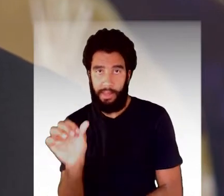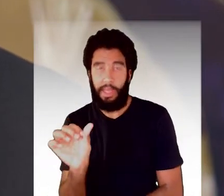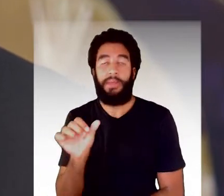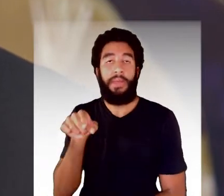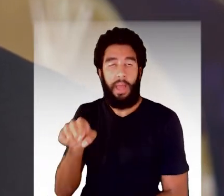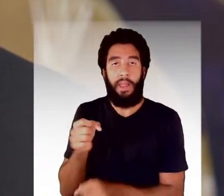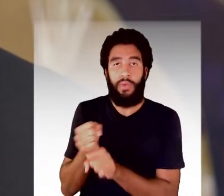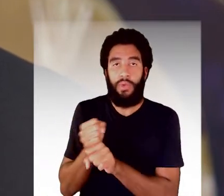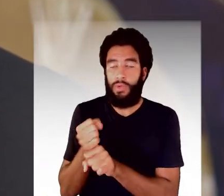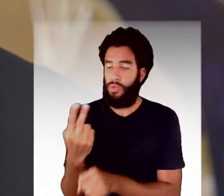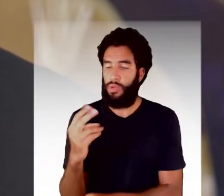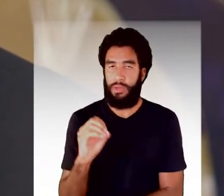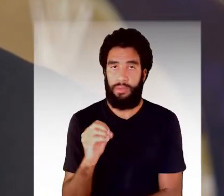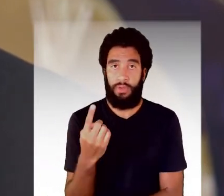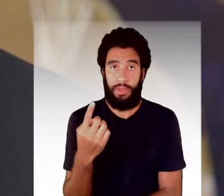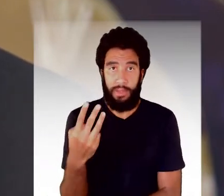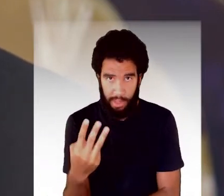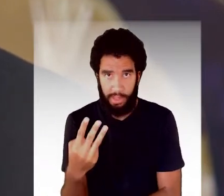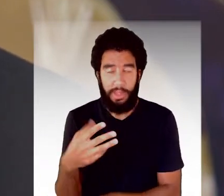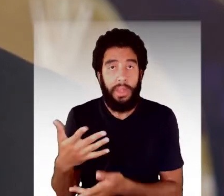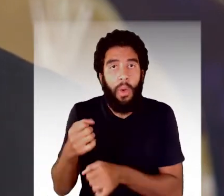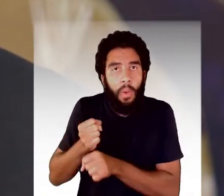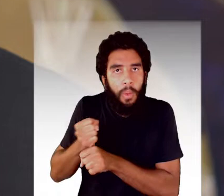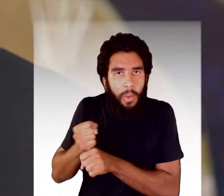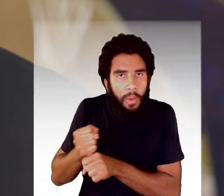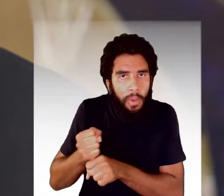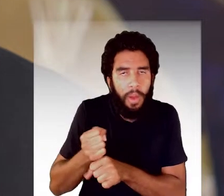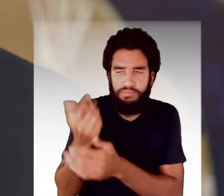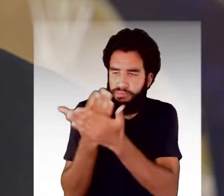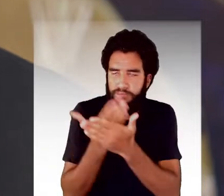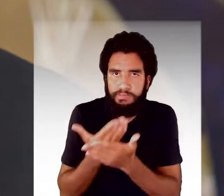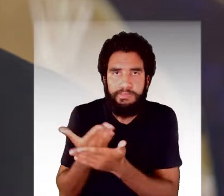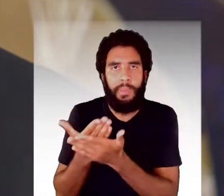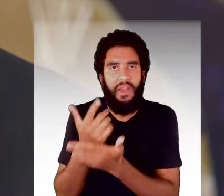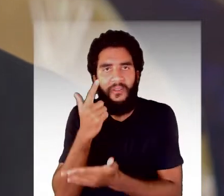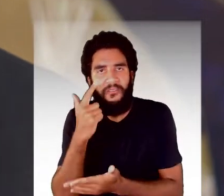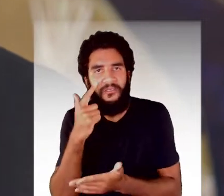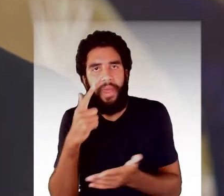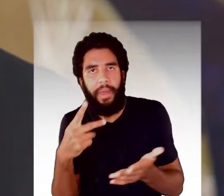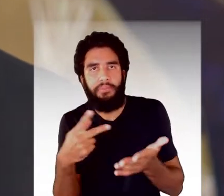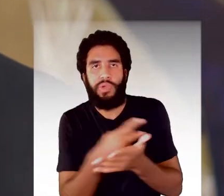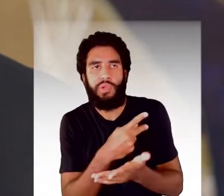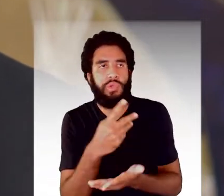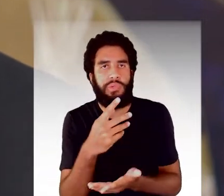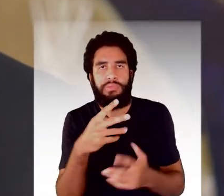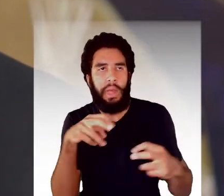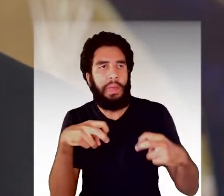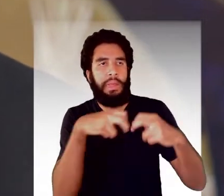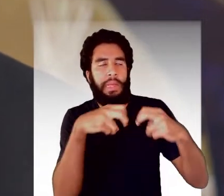norma, a NR36, ela é do ano de 2013. Então foram anos